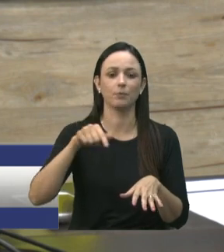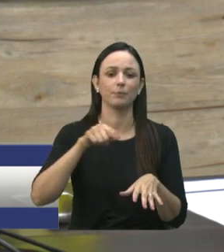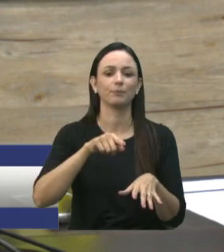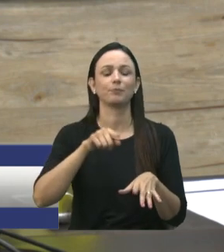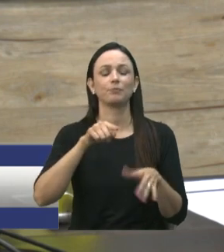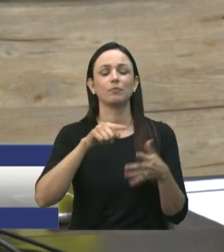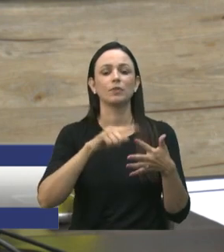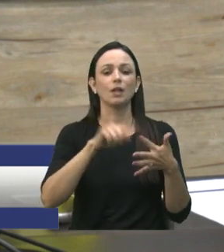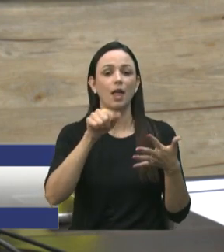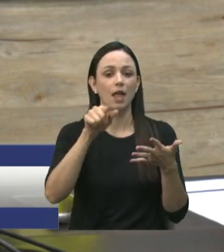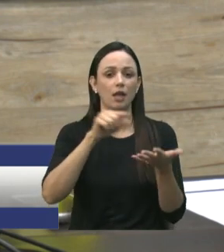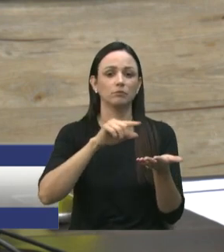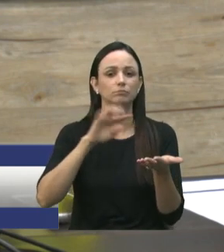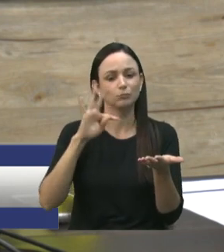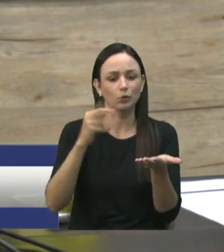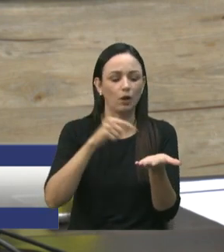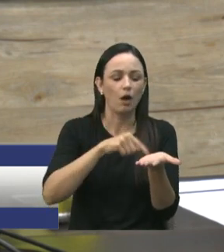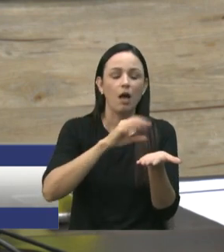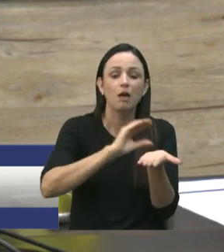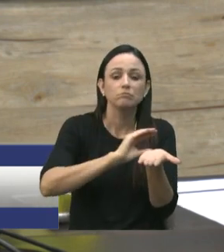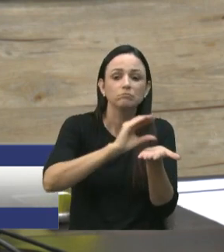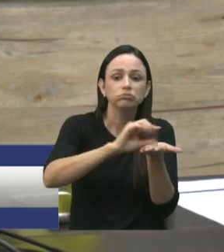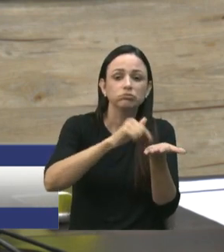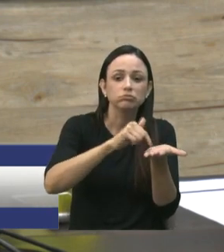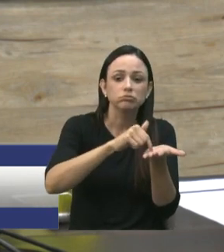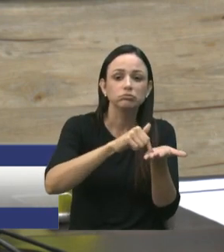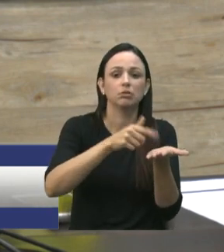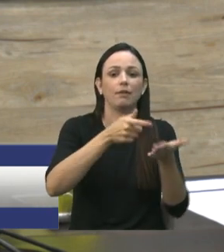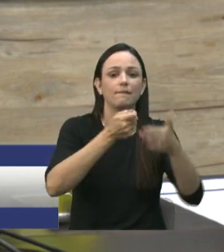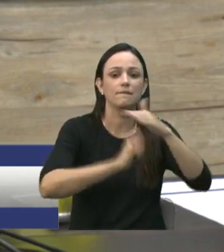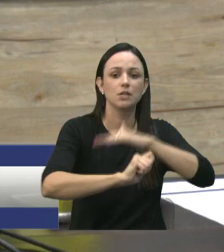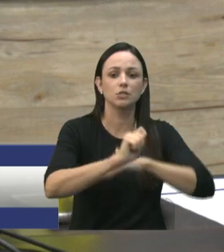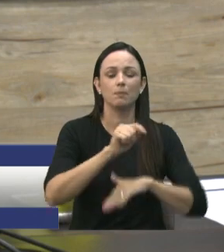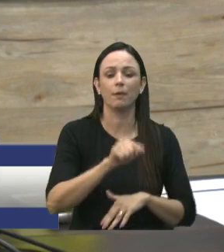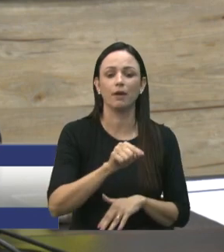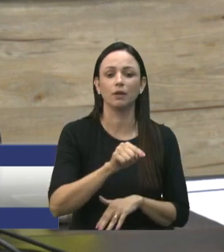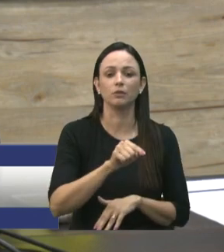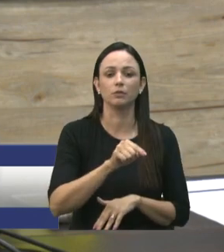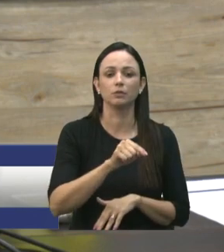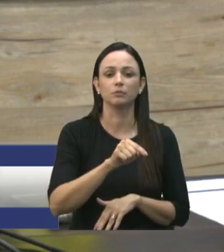é recurso novo que está sendo investido. Então, você vai ter...